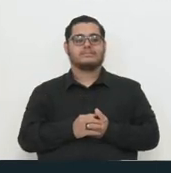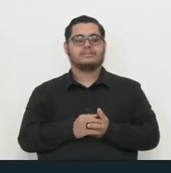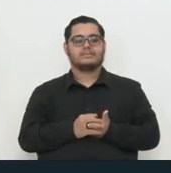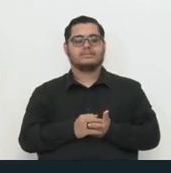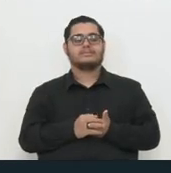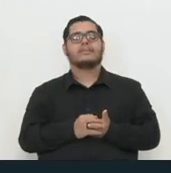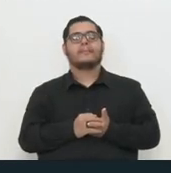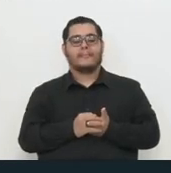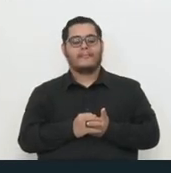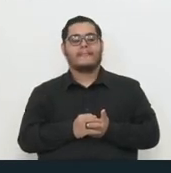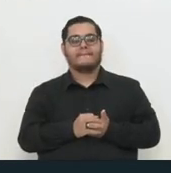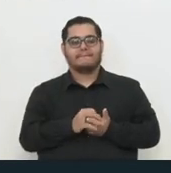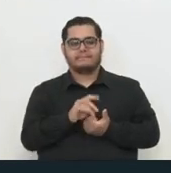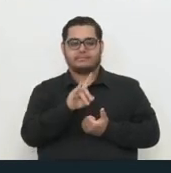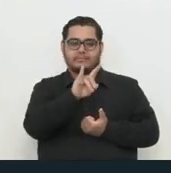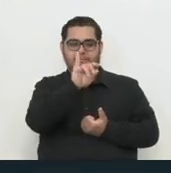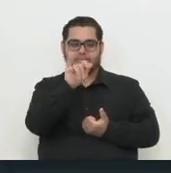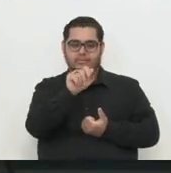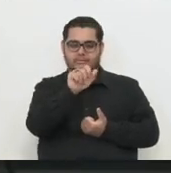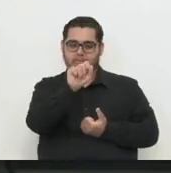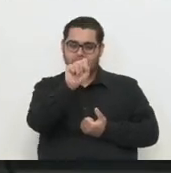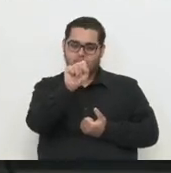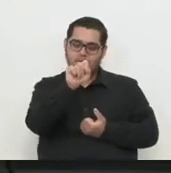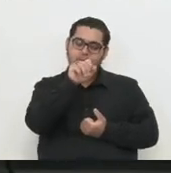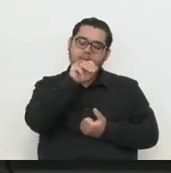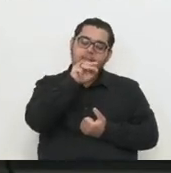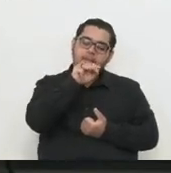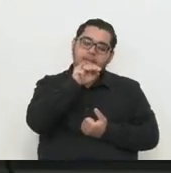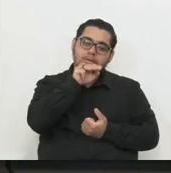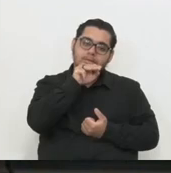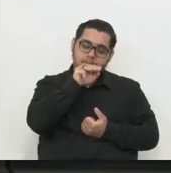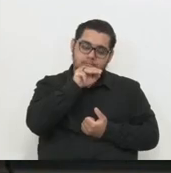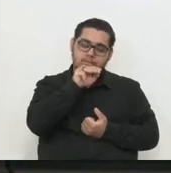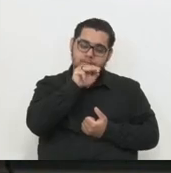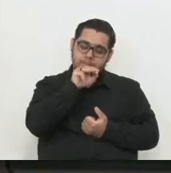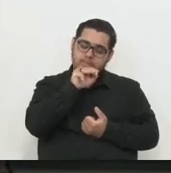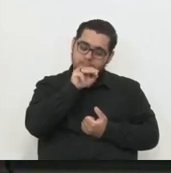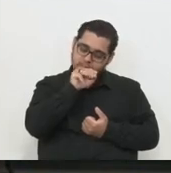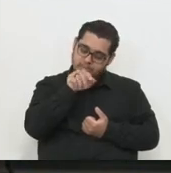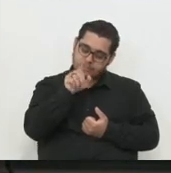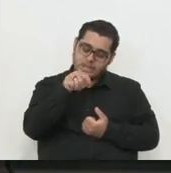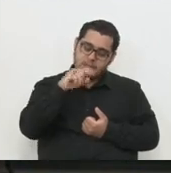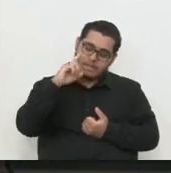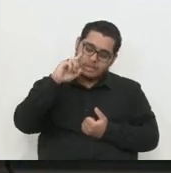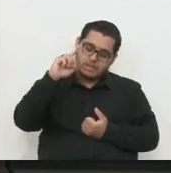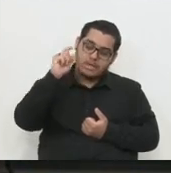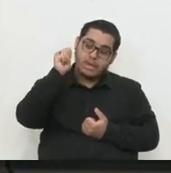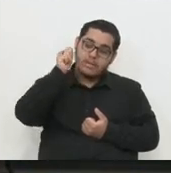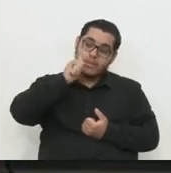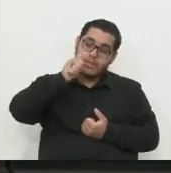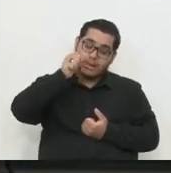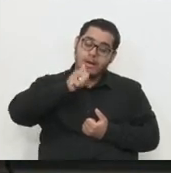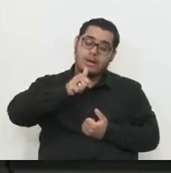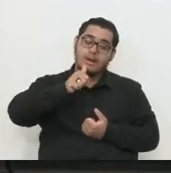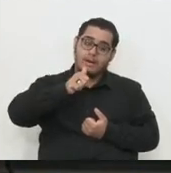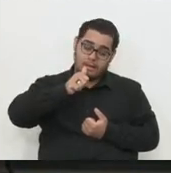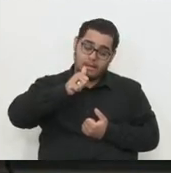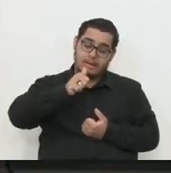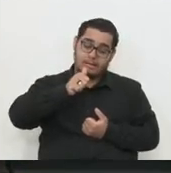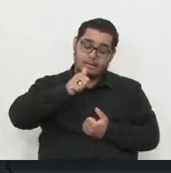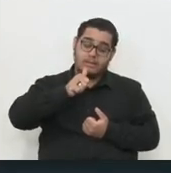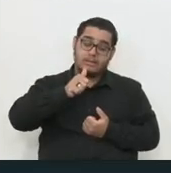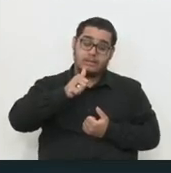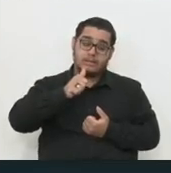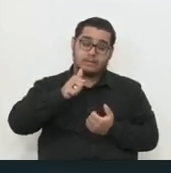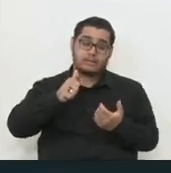olha dia oito de março eu considero que é o dia da mulher e nós temos que discutir